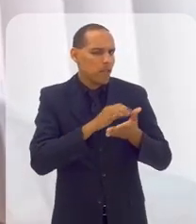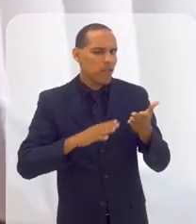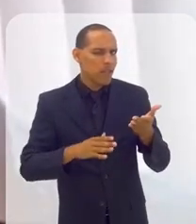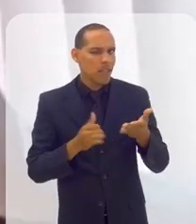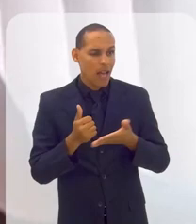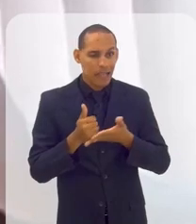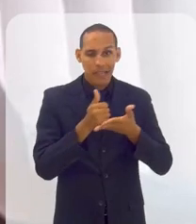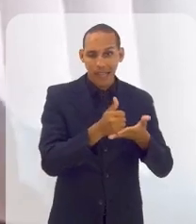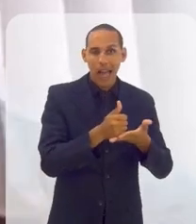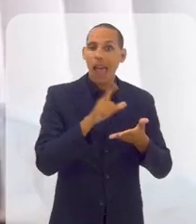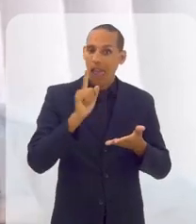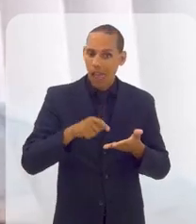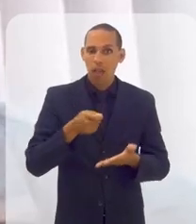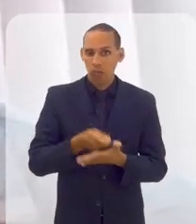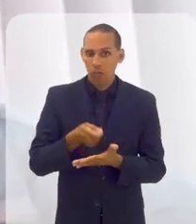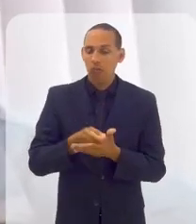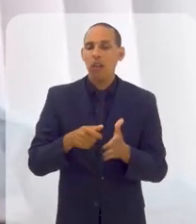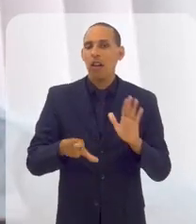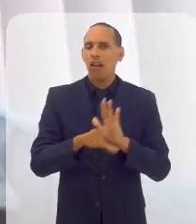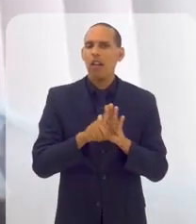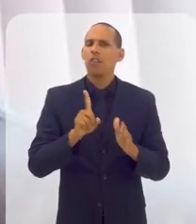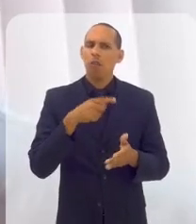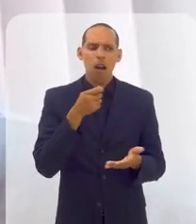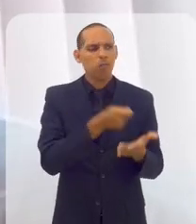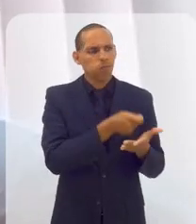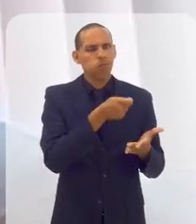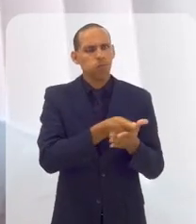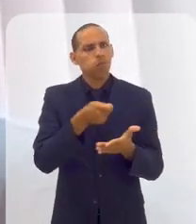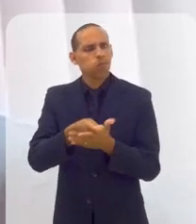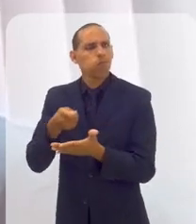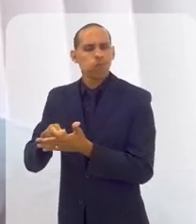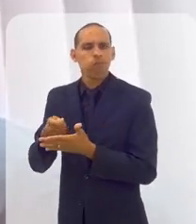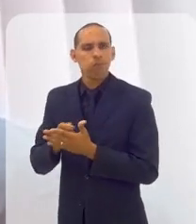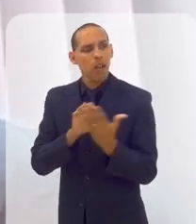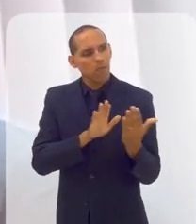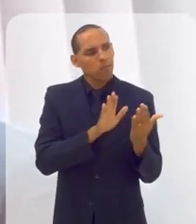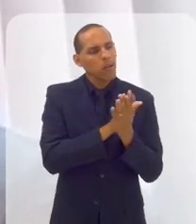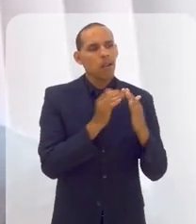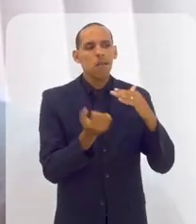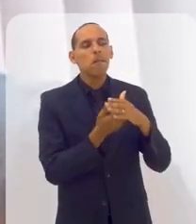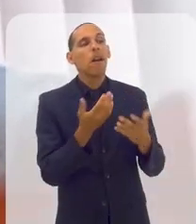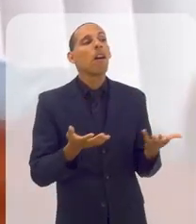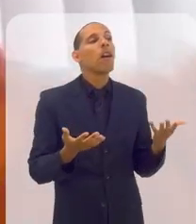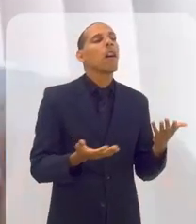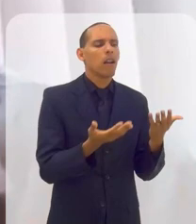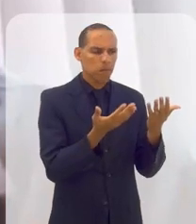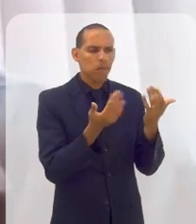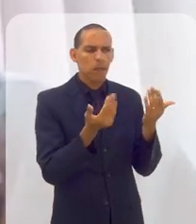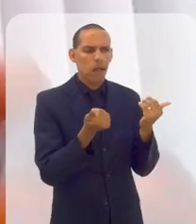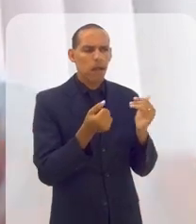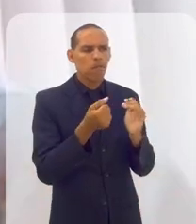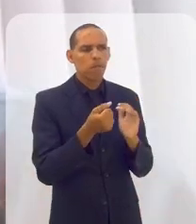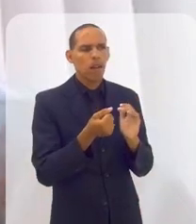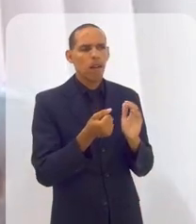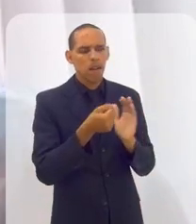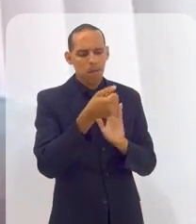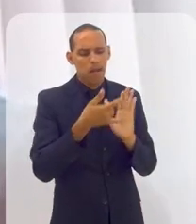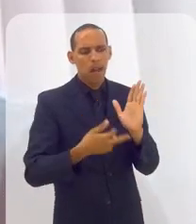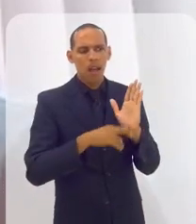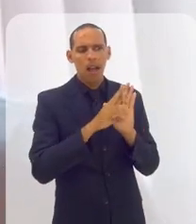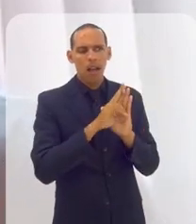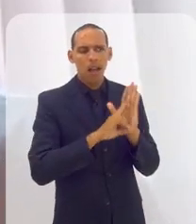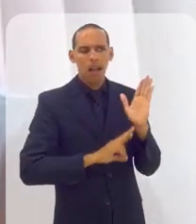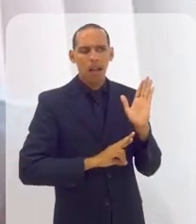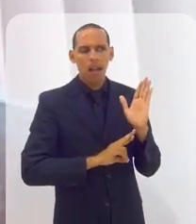qualificados para as atividades que ela presta. Isso é uma exigência legal. A gente tem cobrado fortemente, mas a gente aborda a empresa, pede a relação